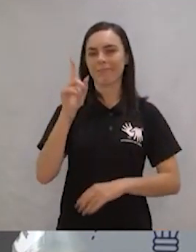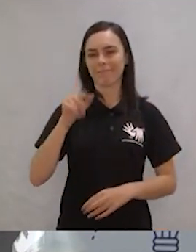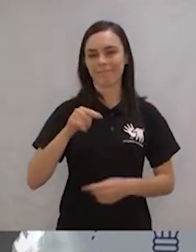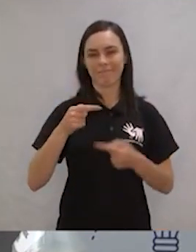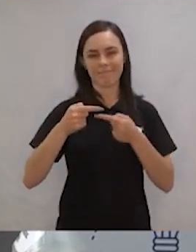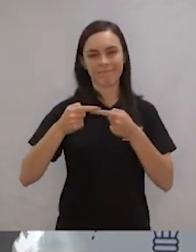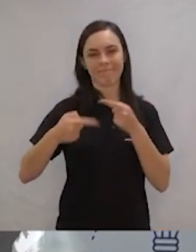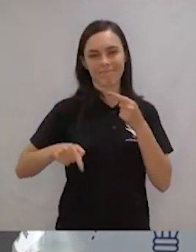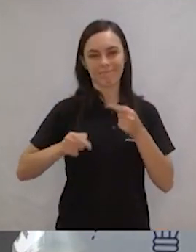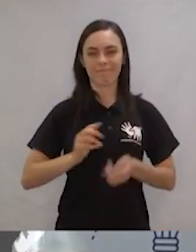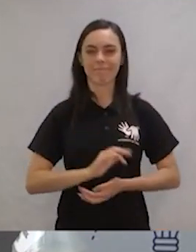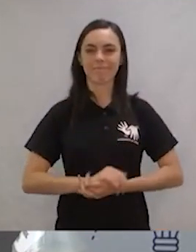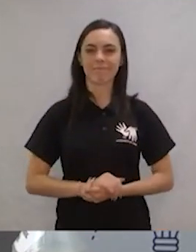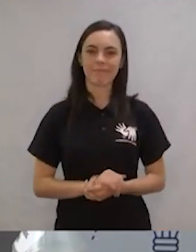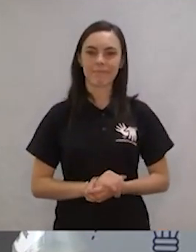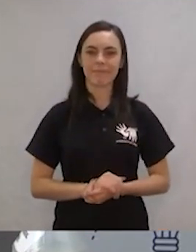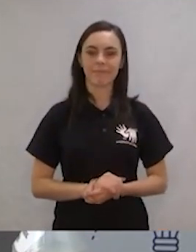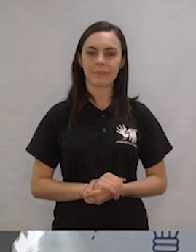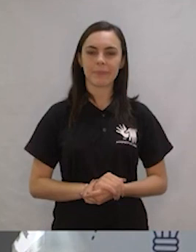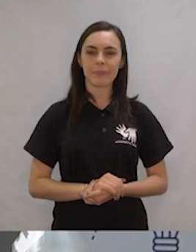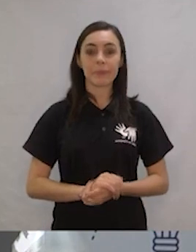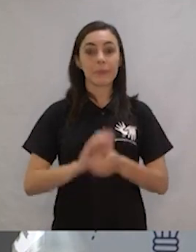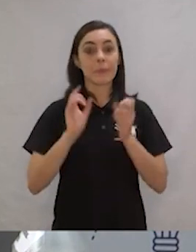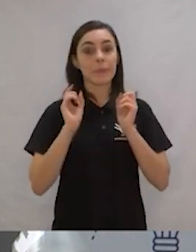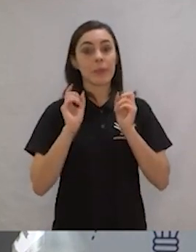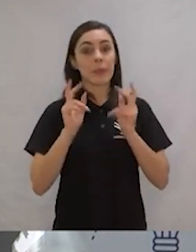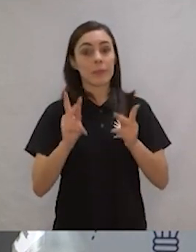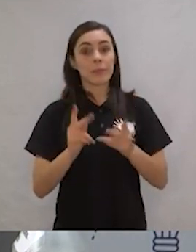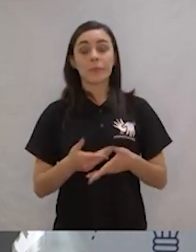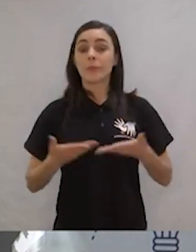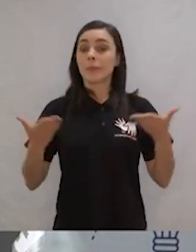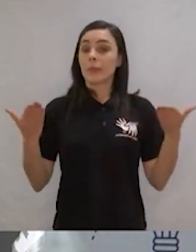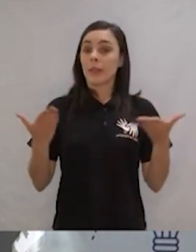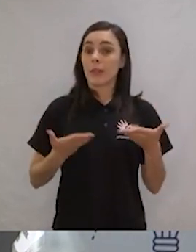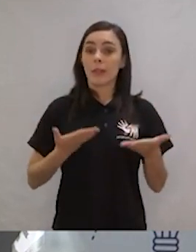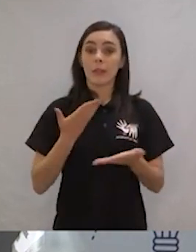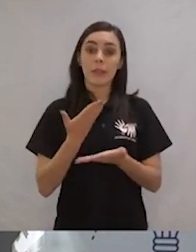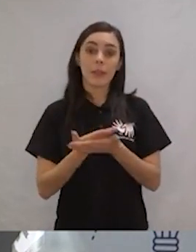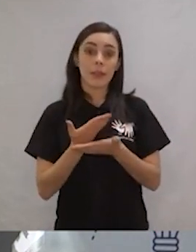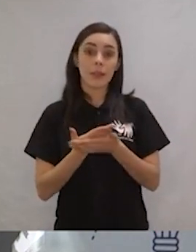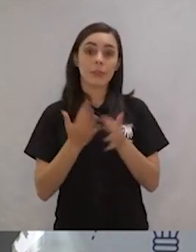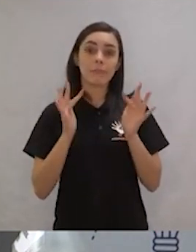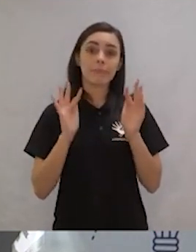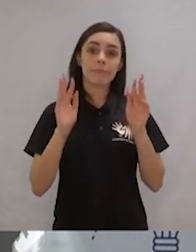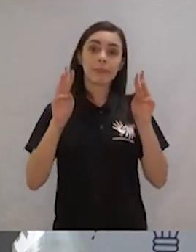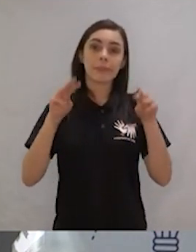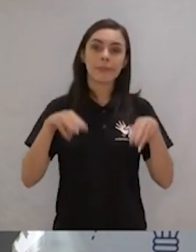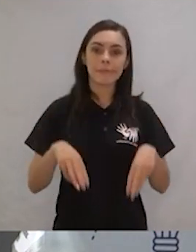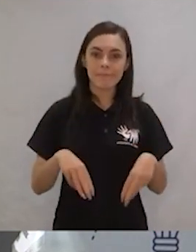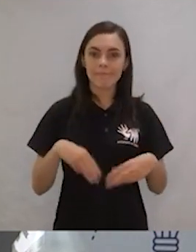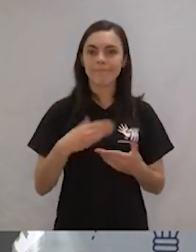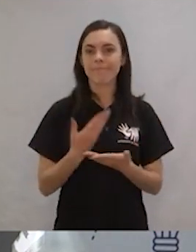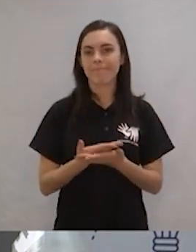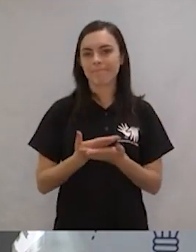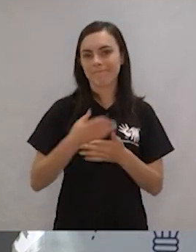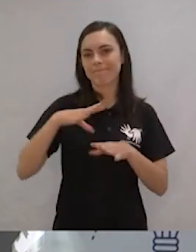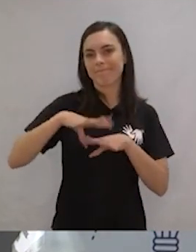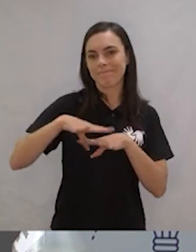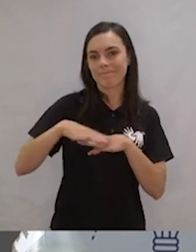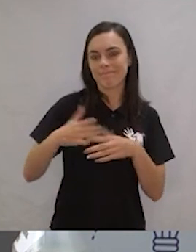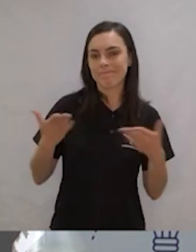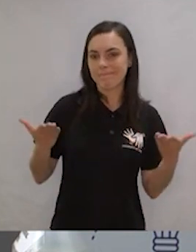árvore. Muito bem. Então, agora estamos chegando ao fim da nossa aula